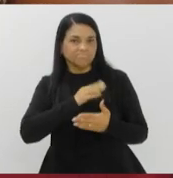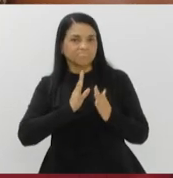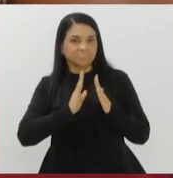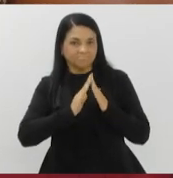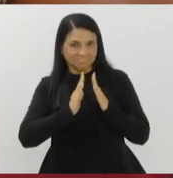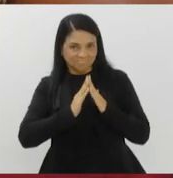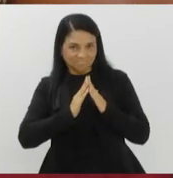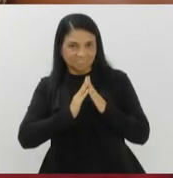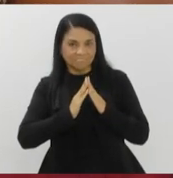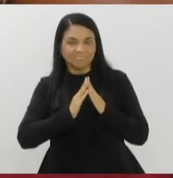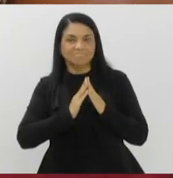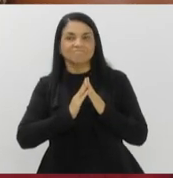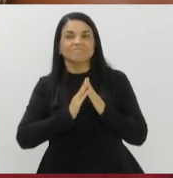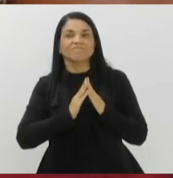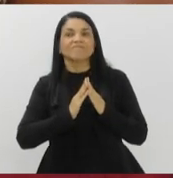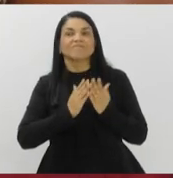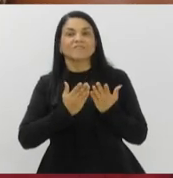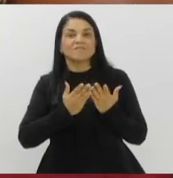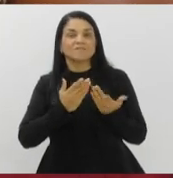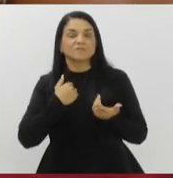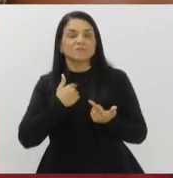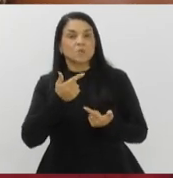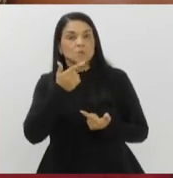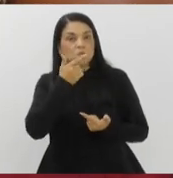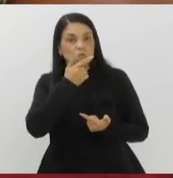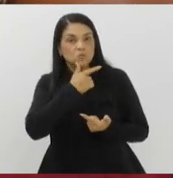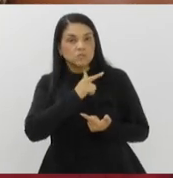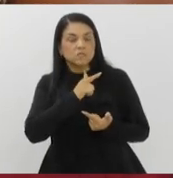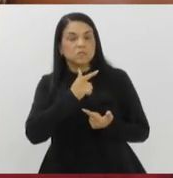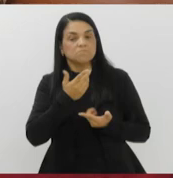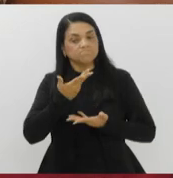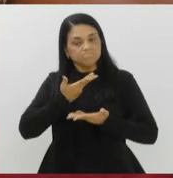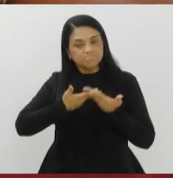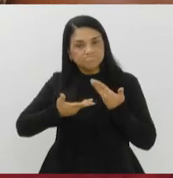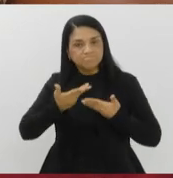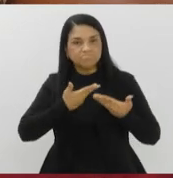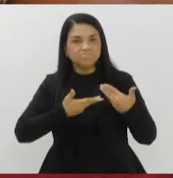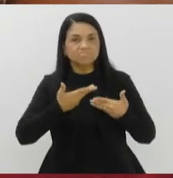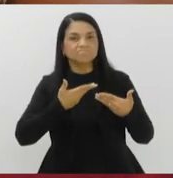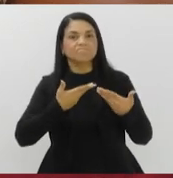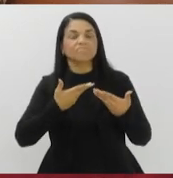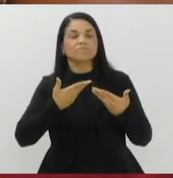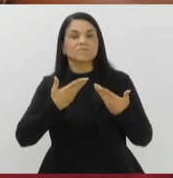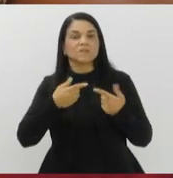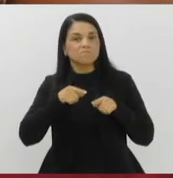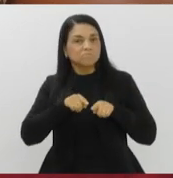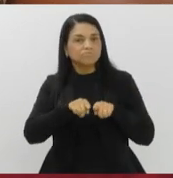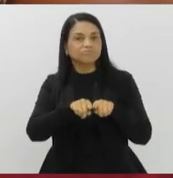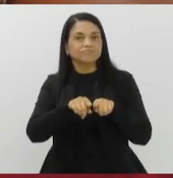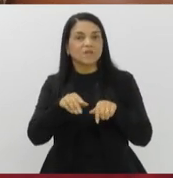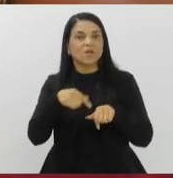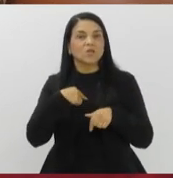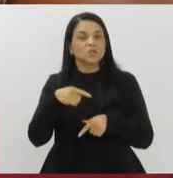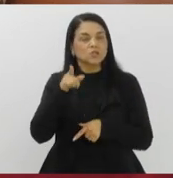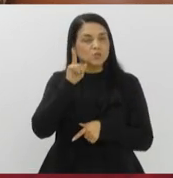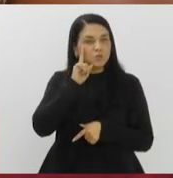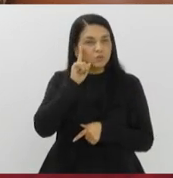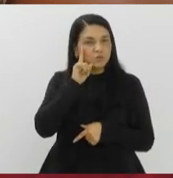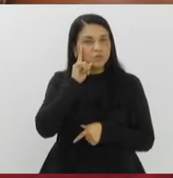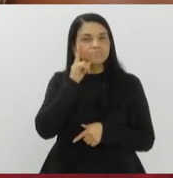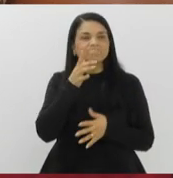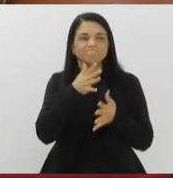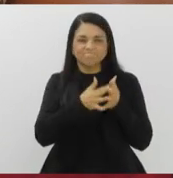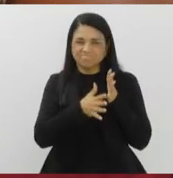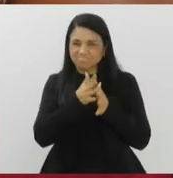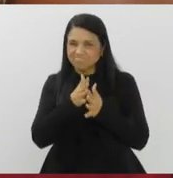gastronomia, trazer renda para dentro de casa para a gente poder conciliar. Porque no dia a dia da gente mesmo é complicado, por quê?